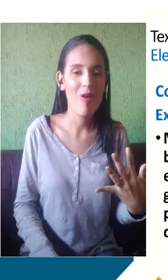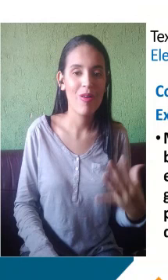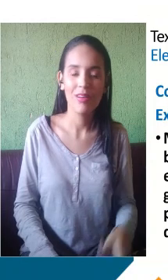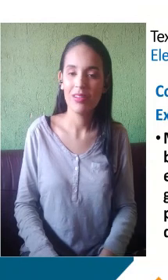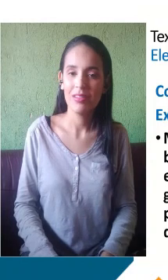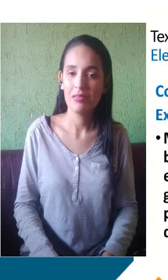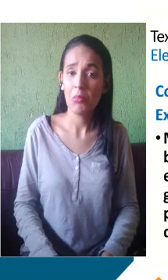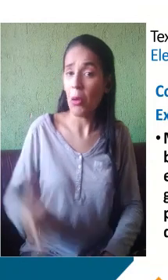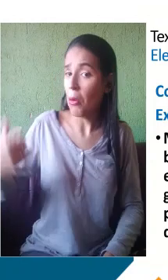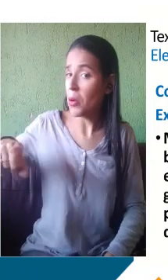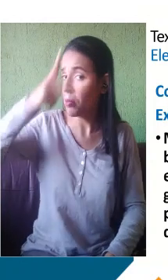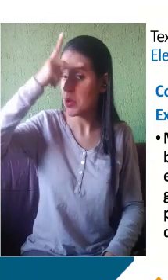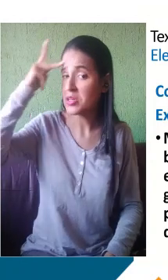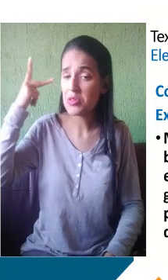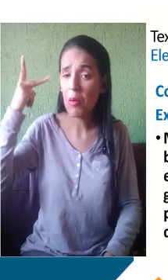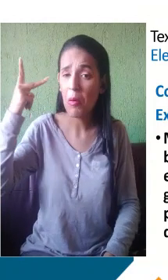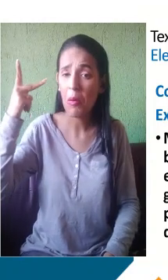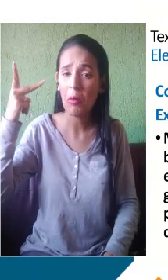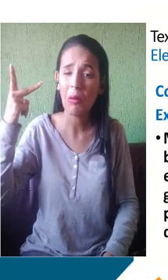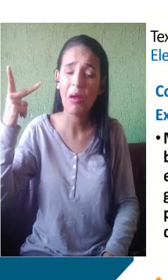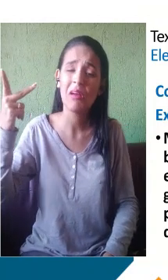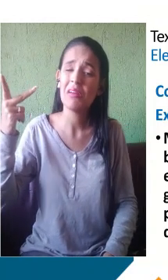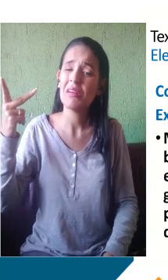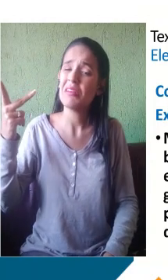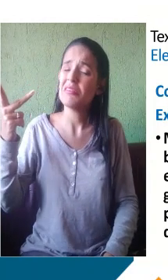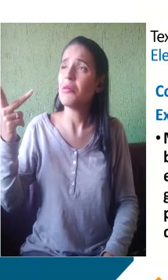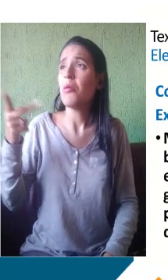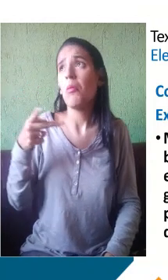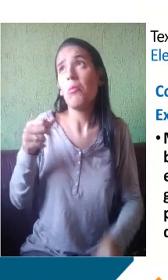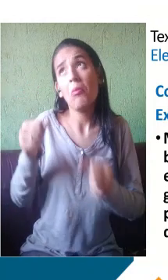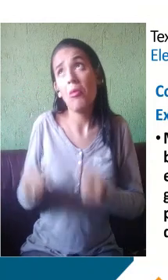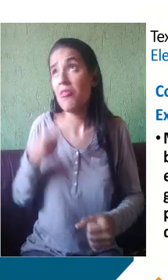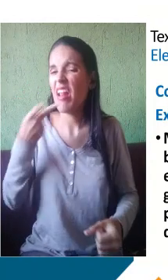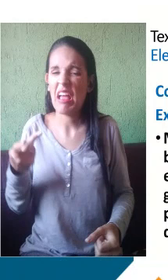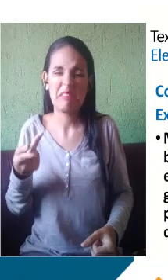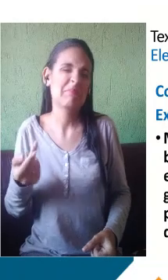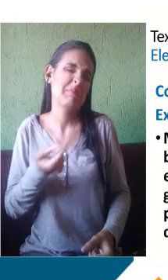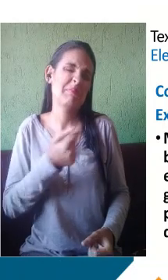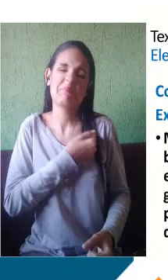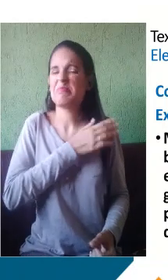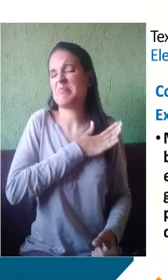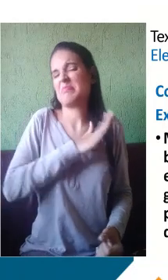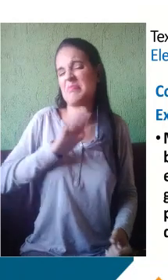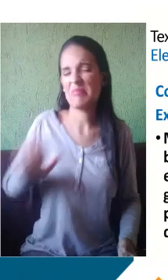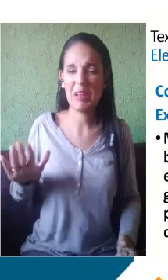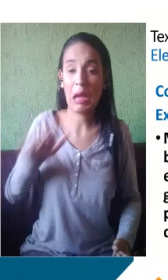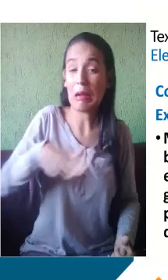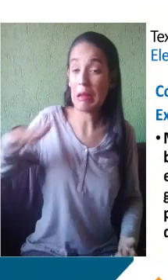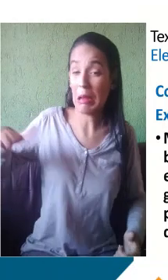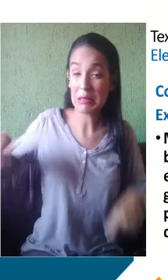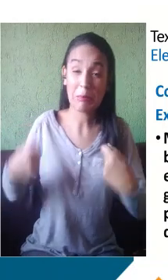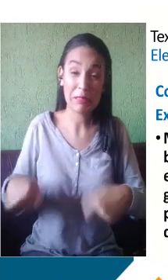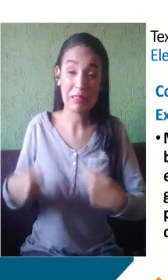ele, não é para mim a melhor fase da vida, é uma fase muito chata, tal, tem que ir para a escola ou qualquer coisa do tipo. Ele tem